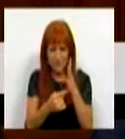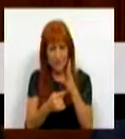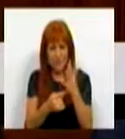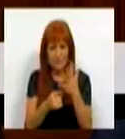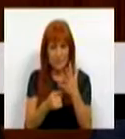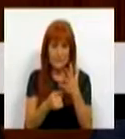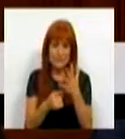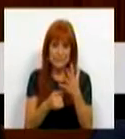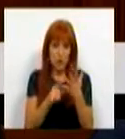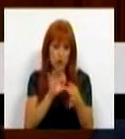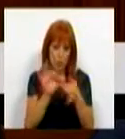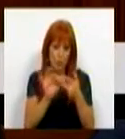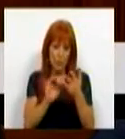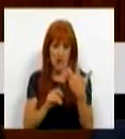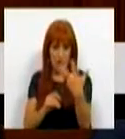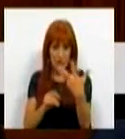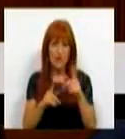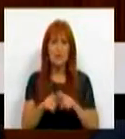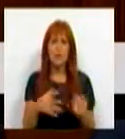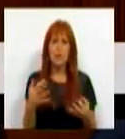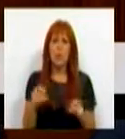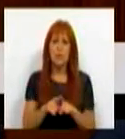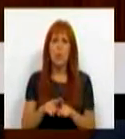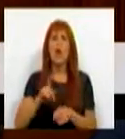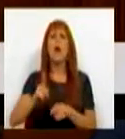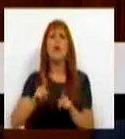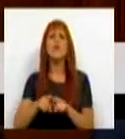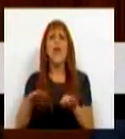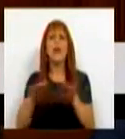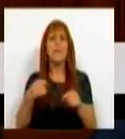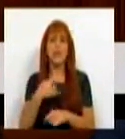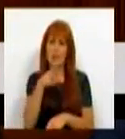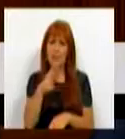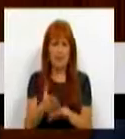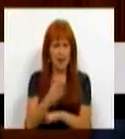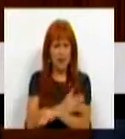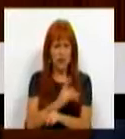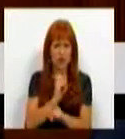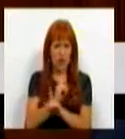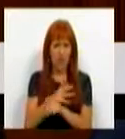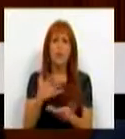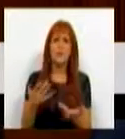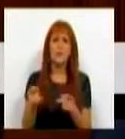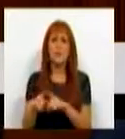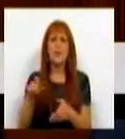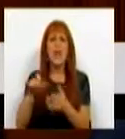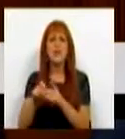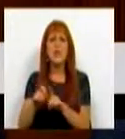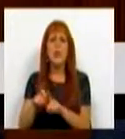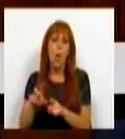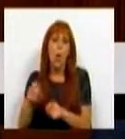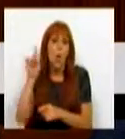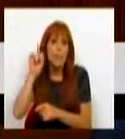estas, digamos, componentes são transversais aos níveis que eu já referi, indo ou sendo